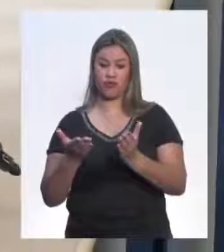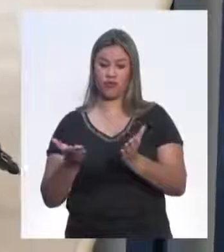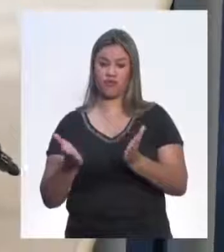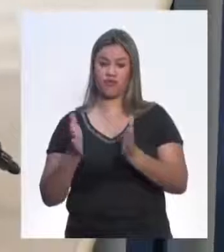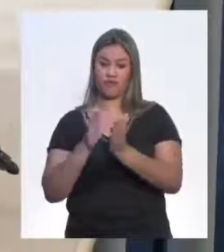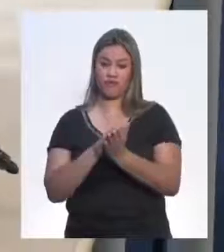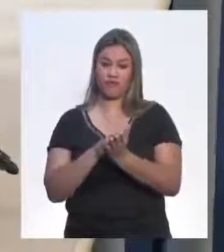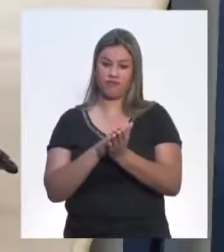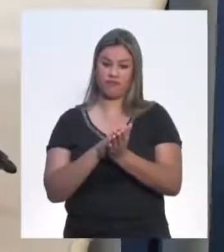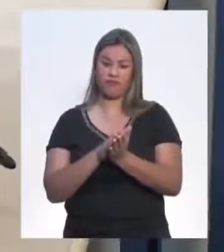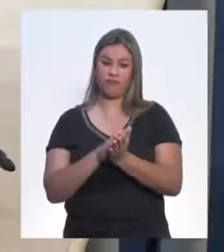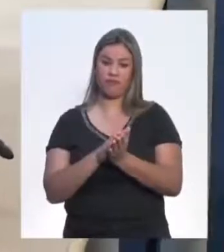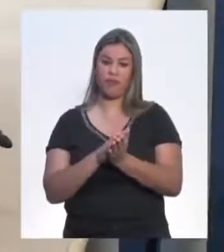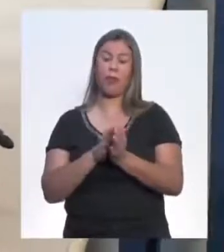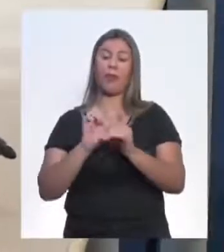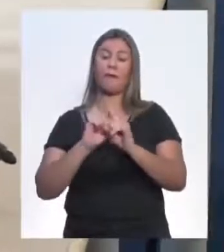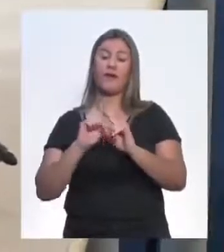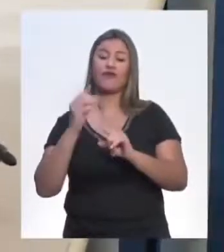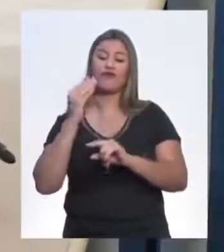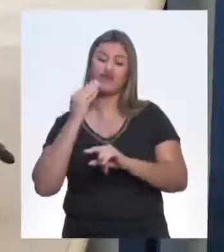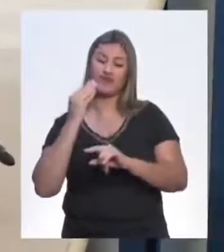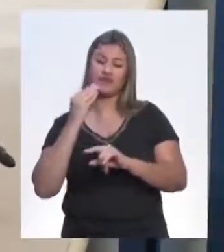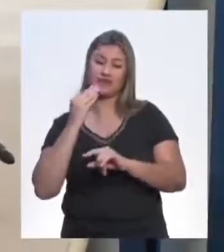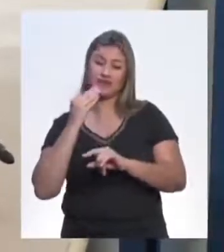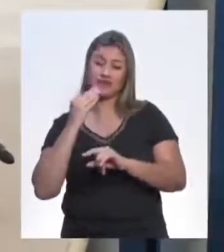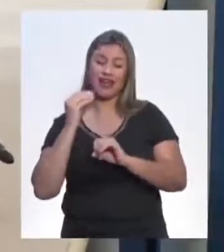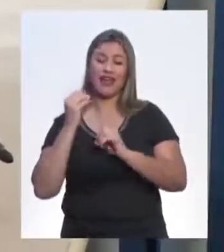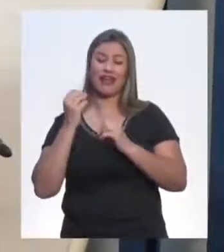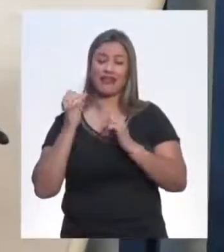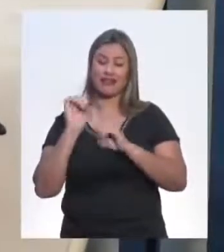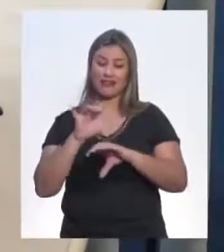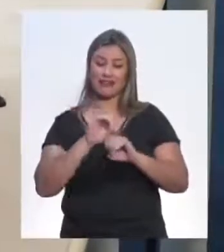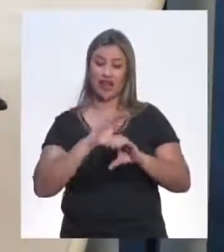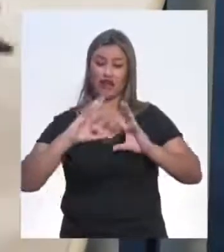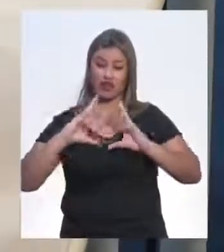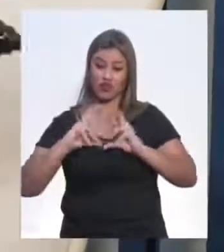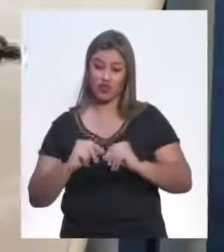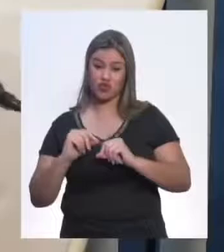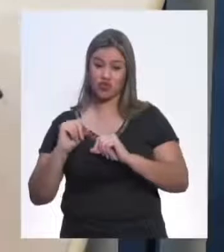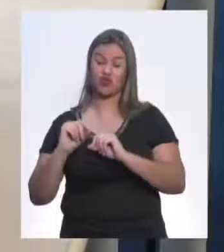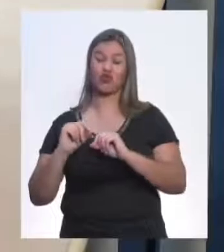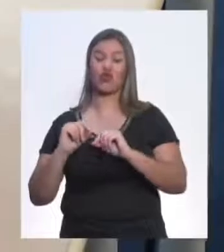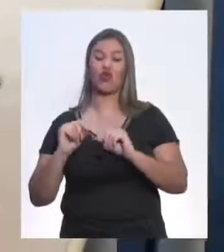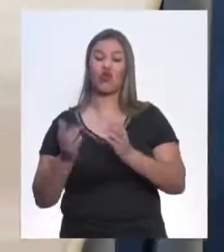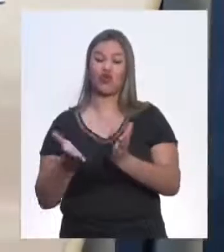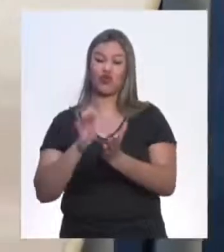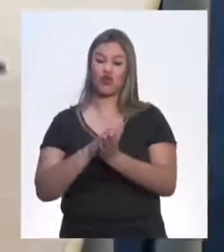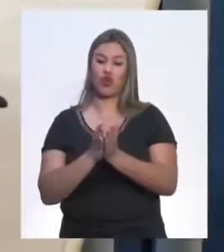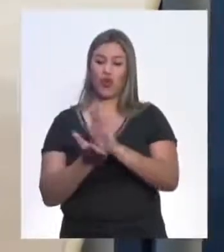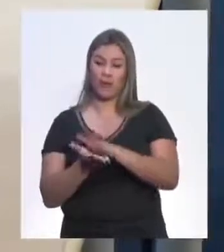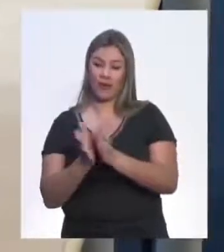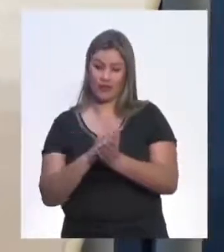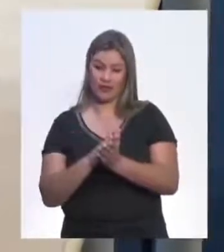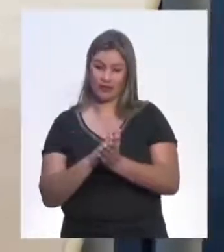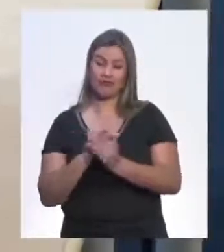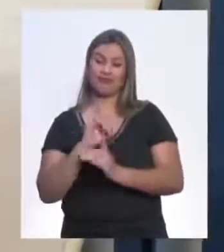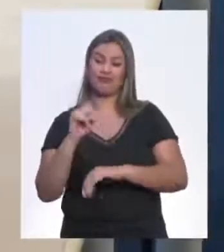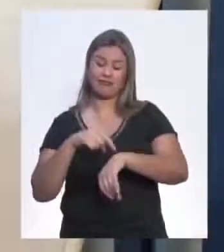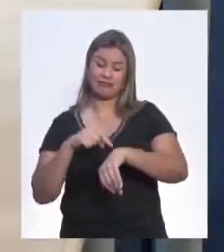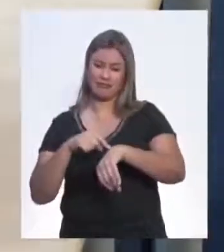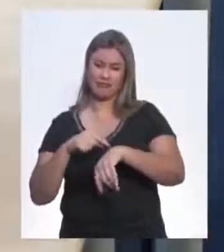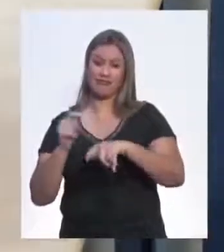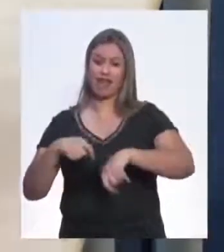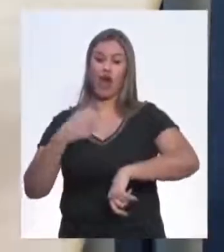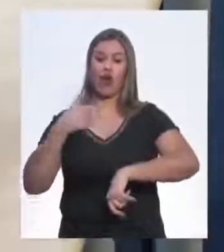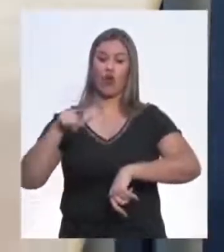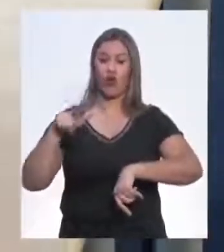eu vou tentar ensinar para vocês com todos os passos dobrados primeiro, e aí depois eu tento fazer o outro se eu conseguir tempo, tá? Então a